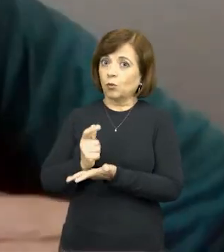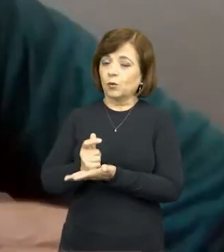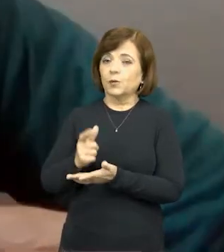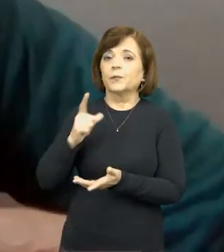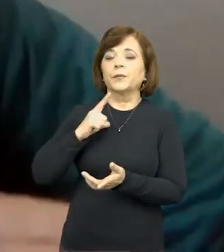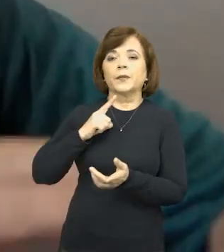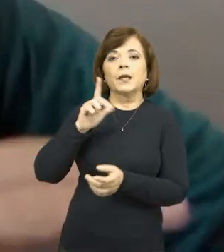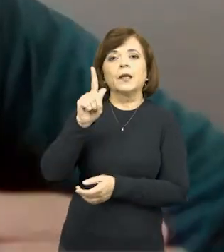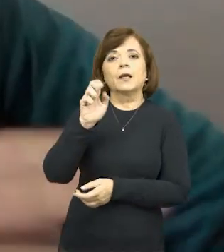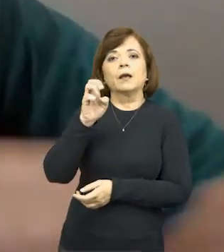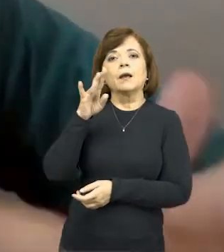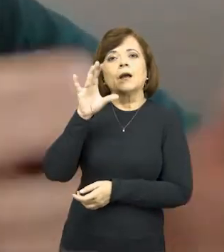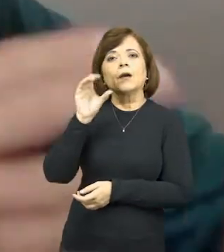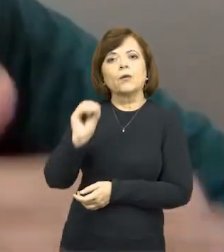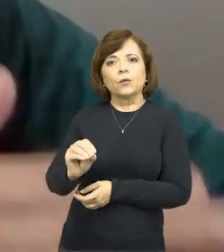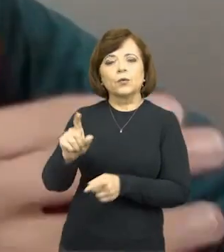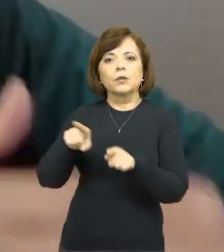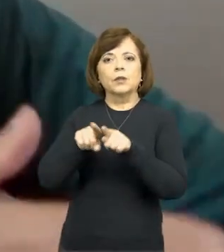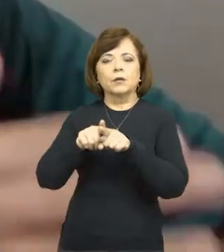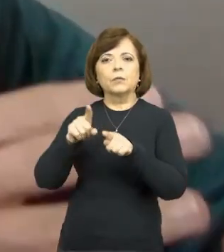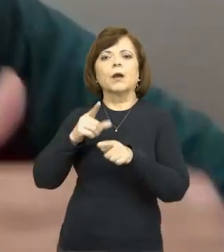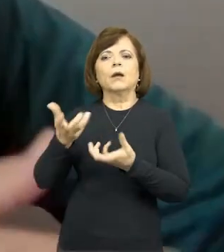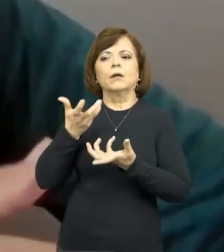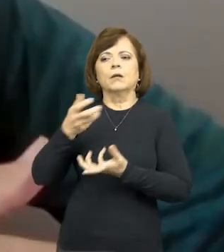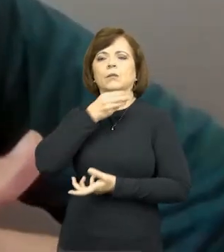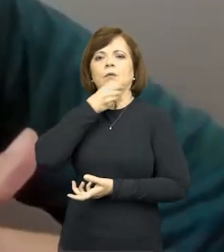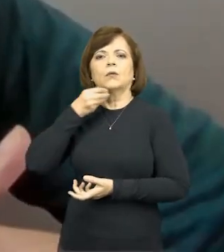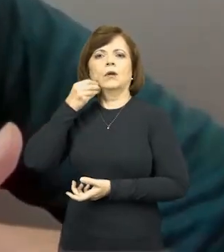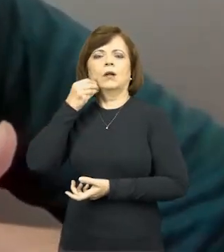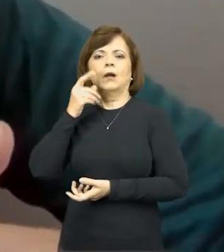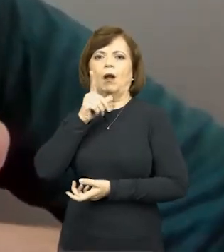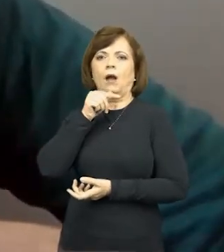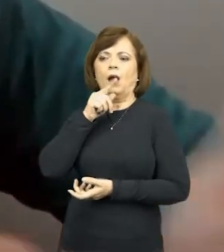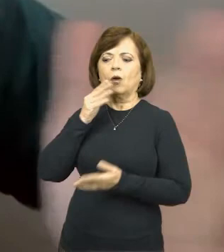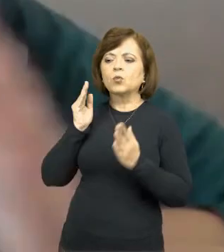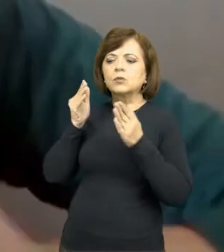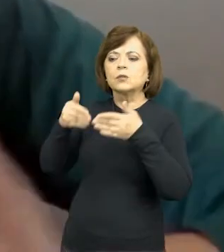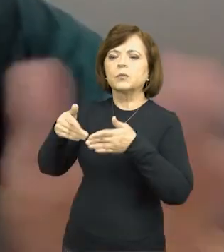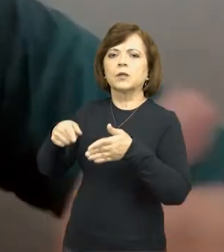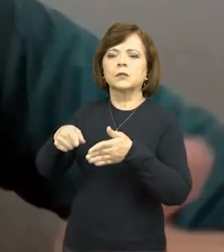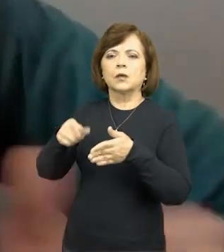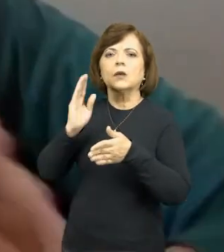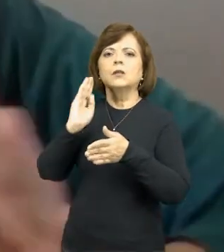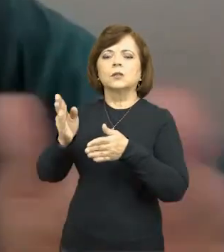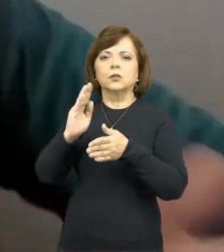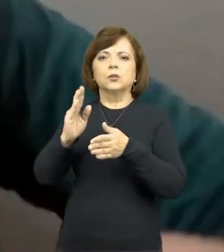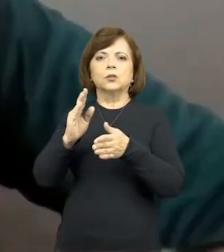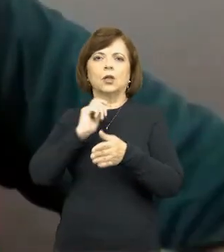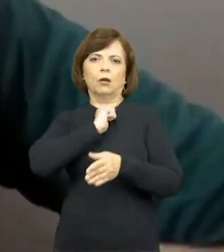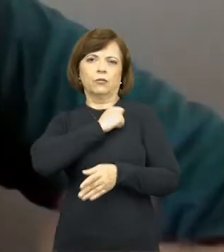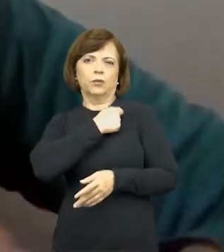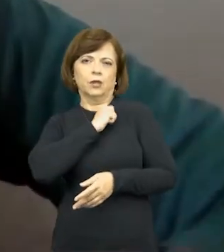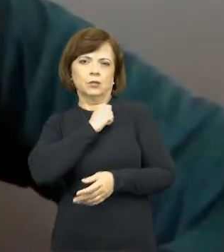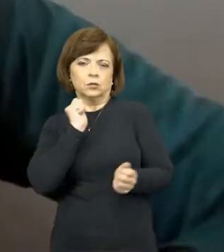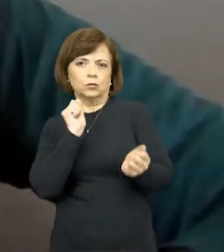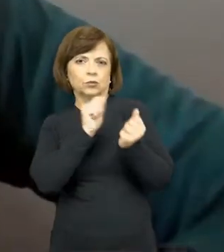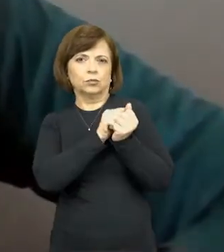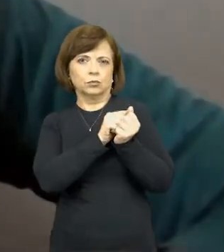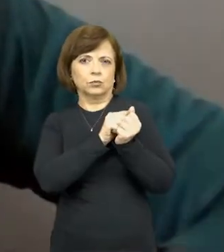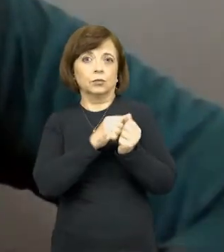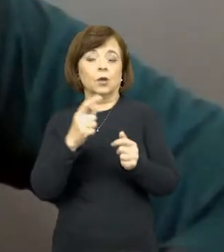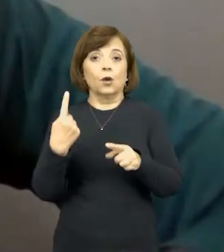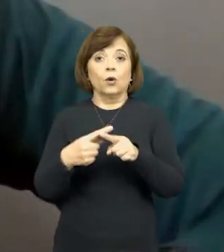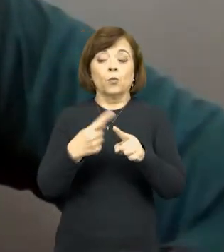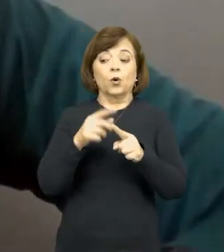tinha um inquérito sobre qualidade da água especificamente. Né? Então, foi feita uma atuação em conjunto e